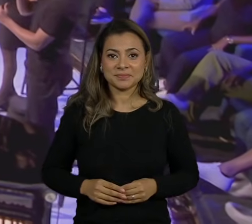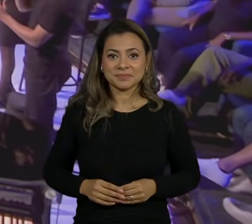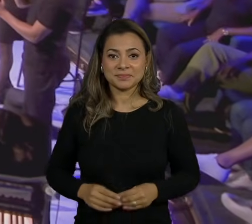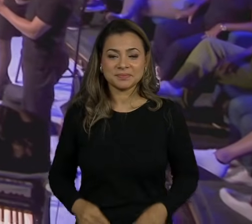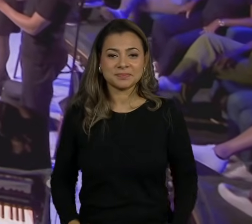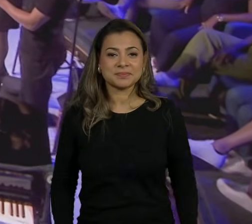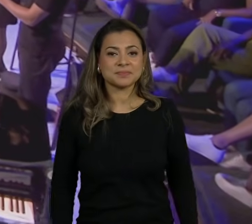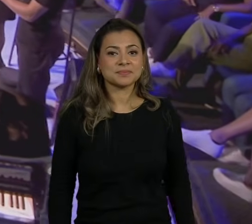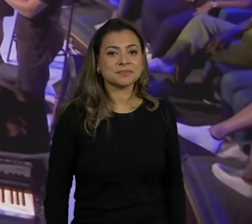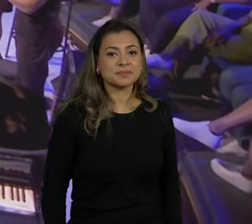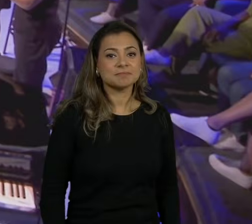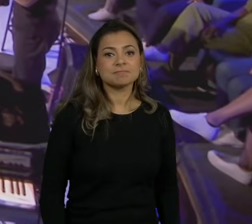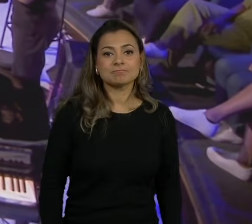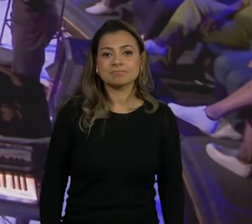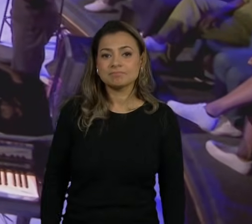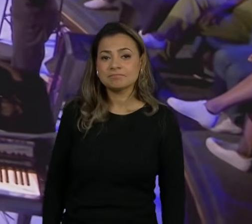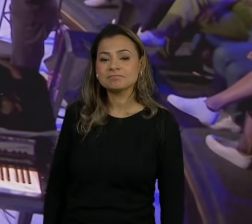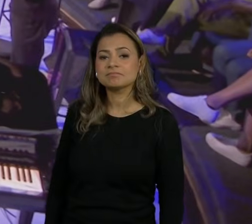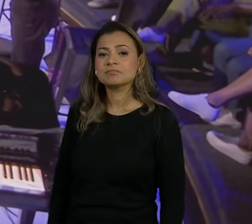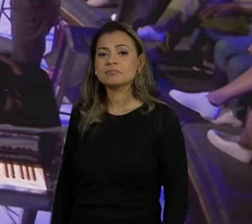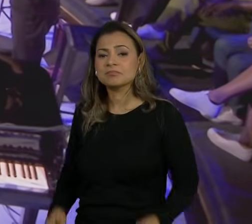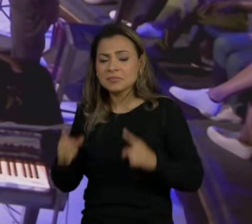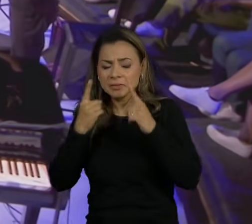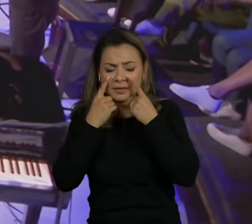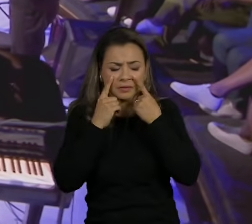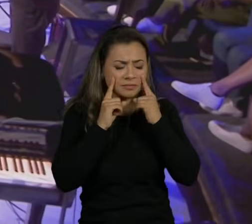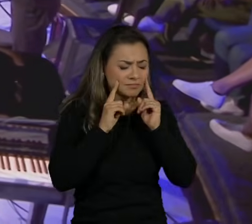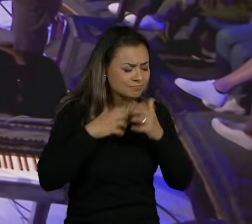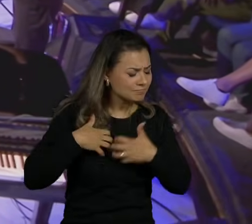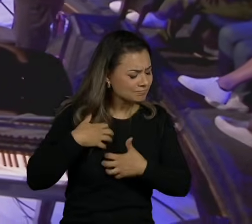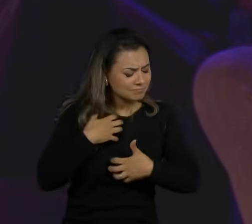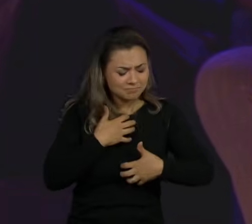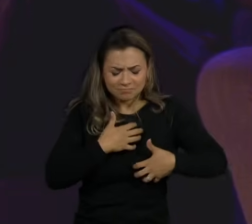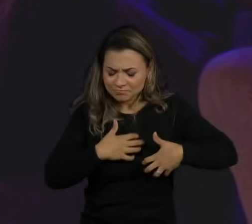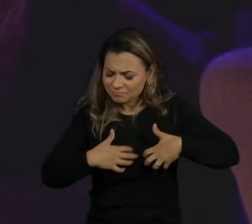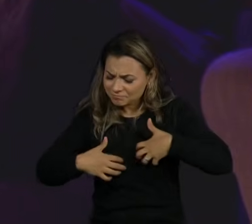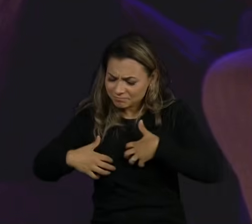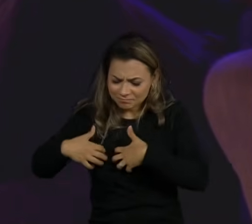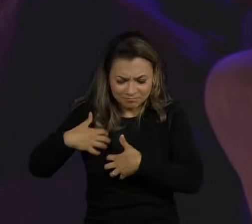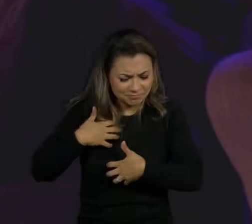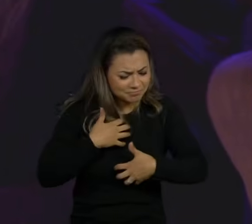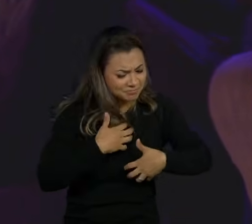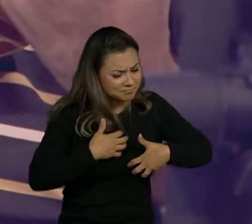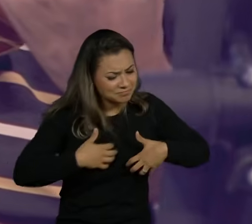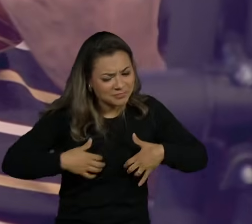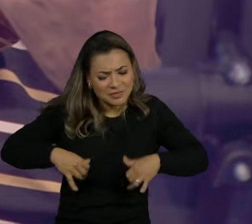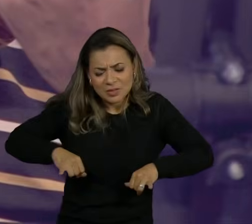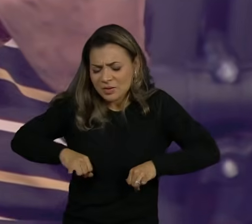A tristeza é senhora,